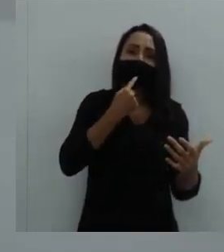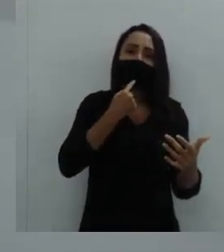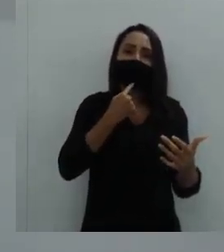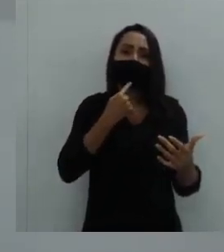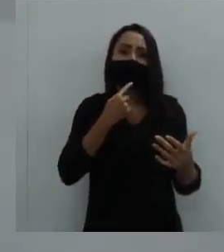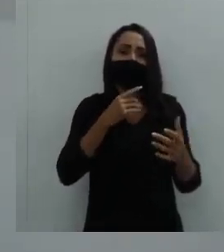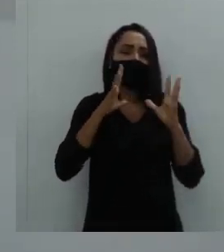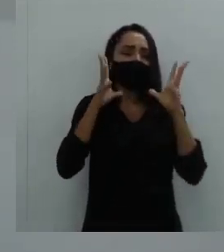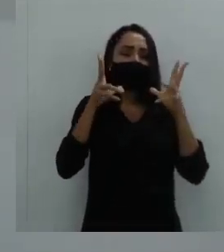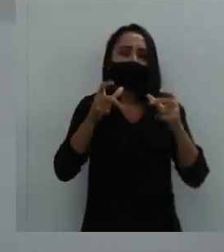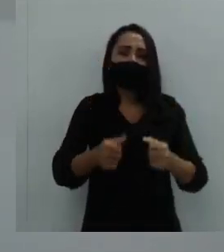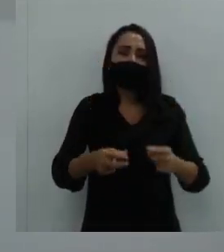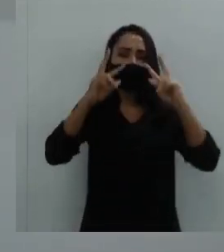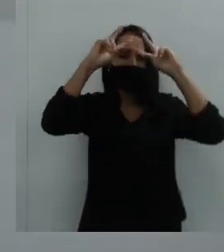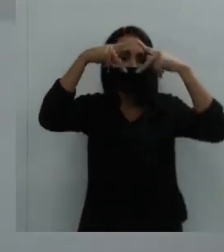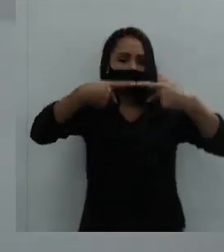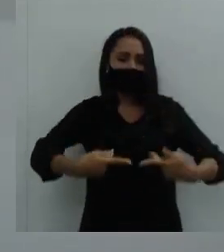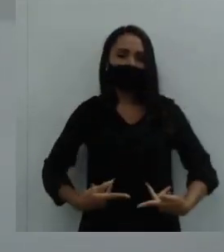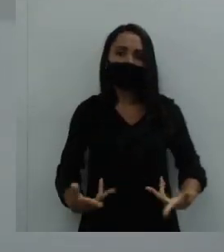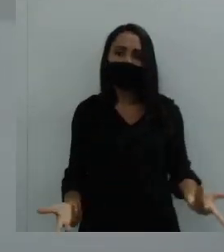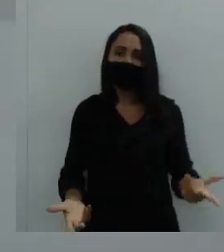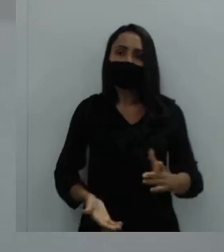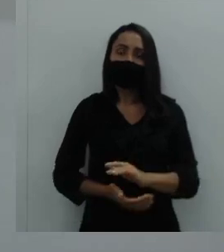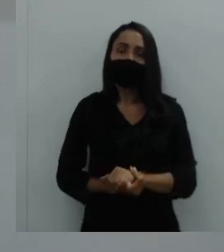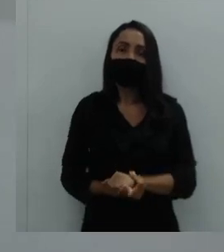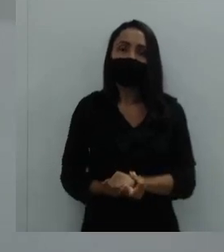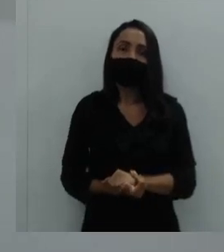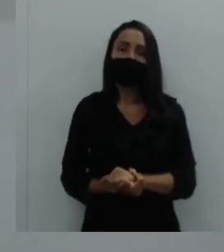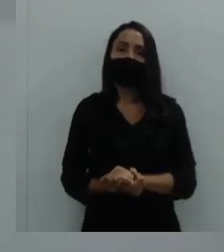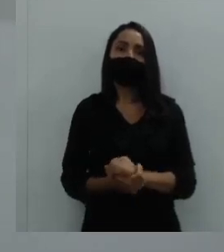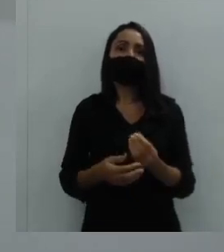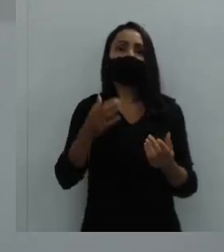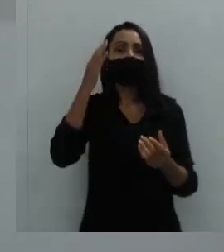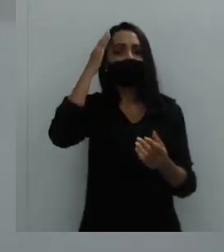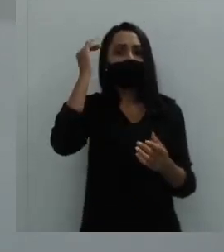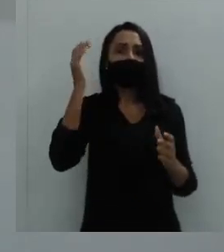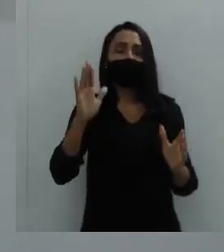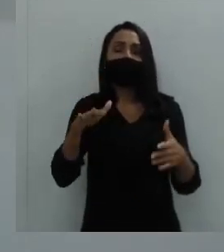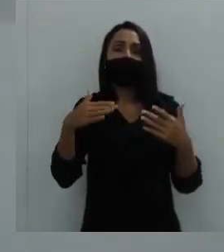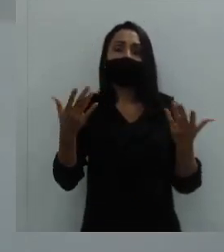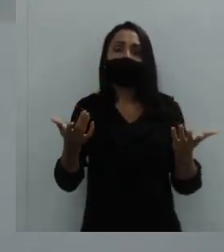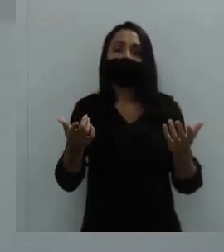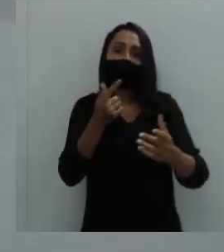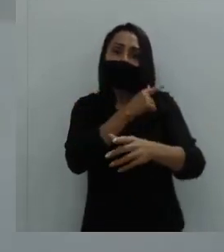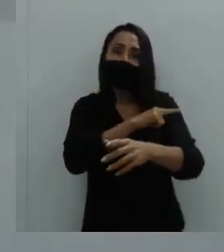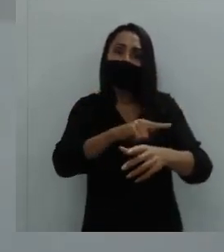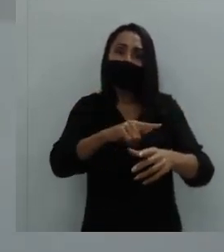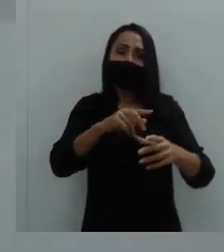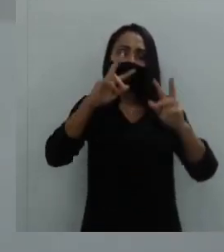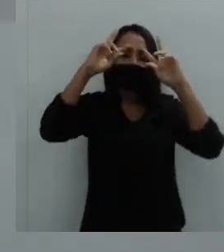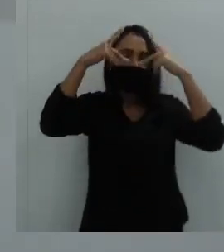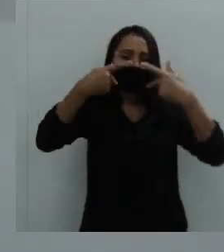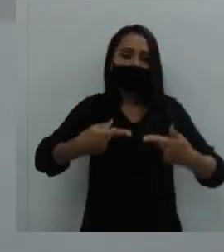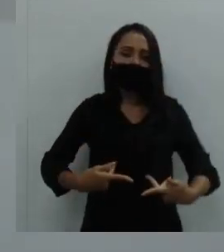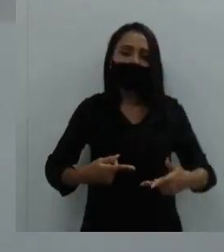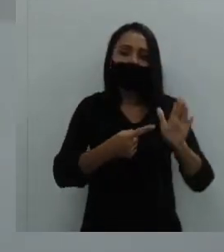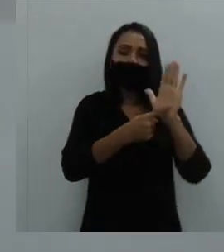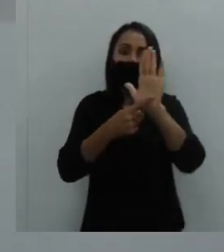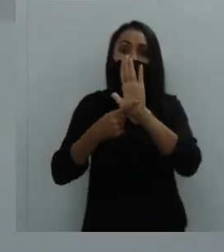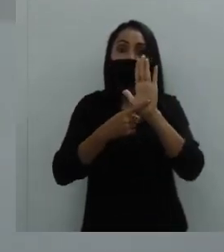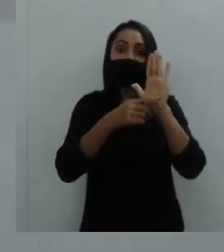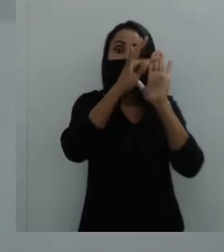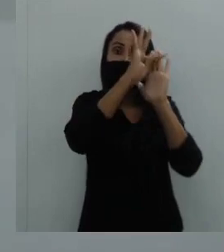etc. Saber qual alegoria que está ali e qual atitude humana ele está mostrando,